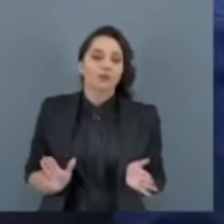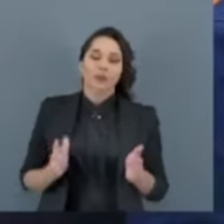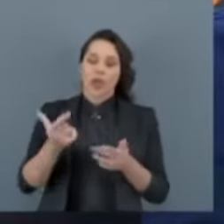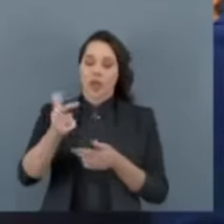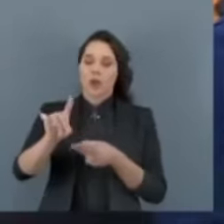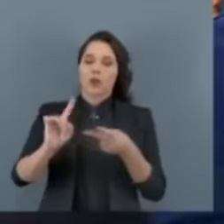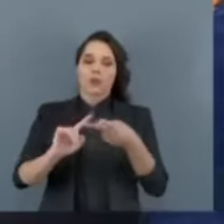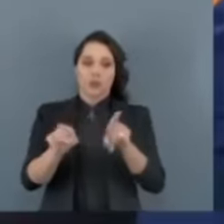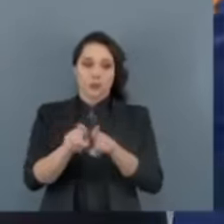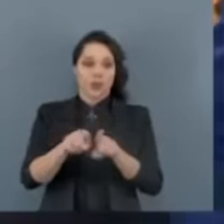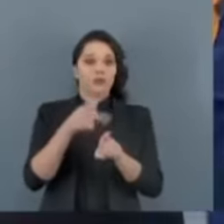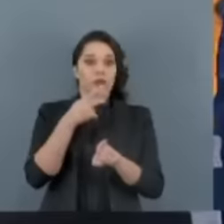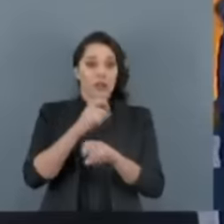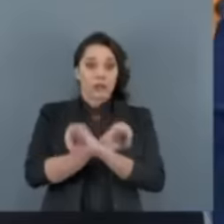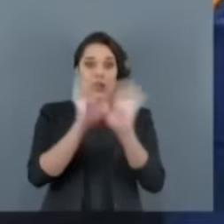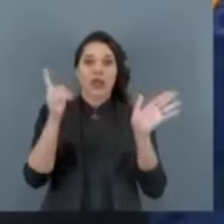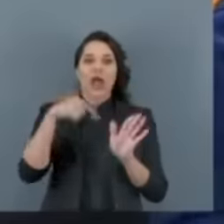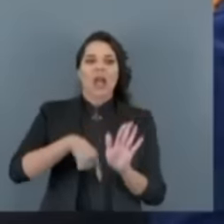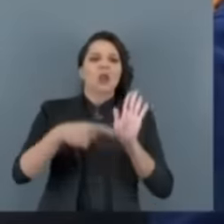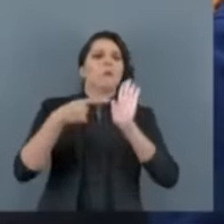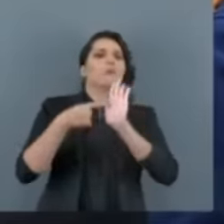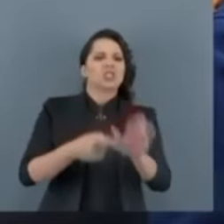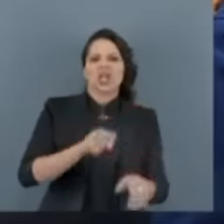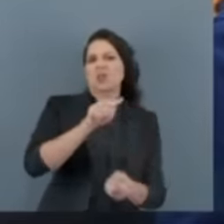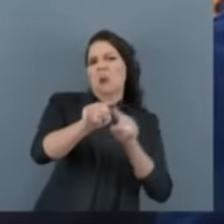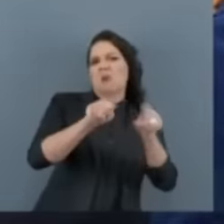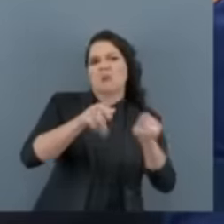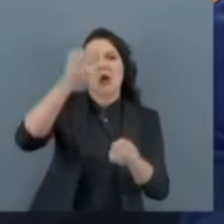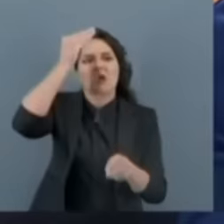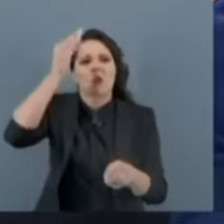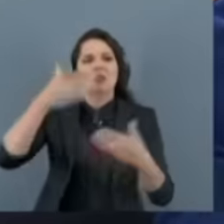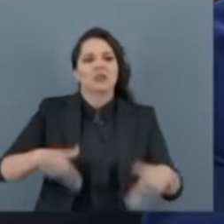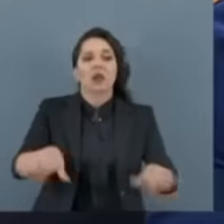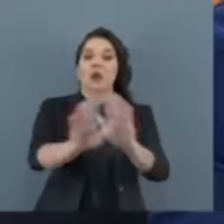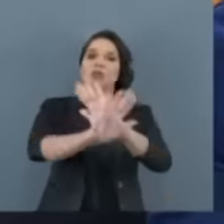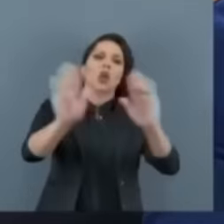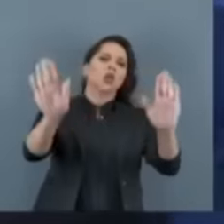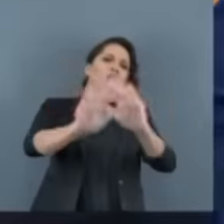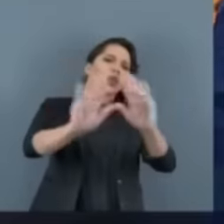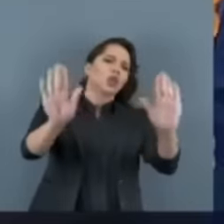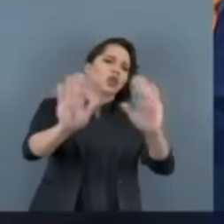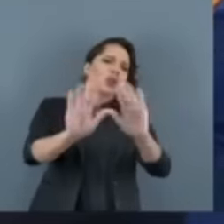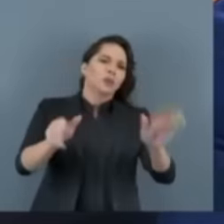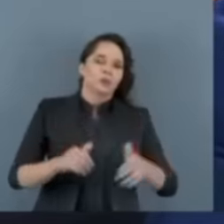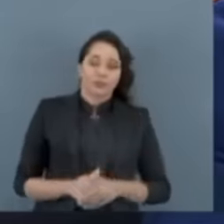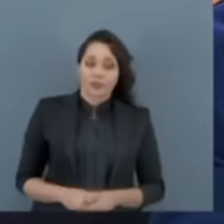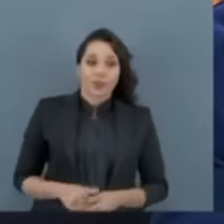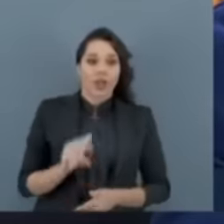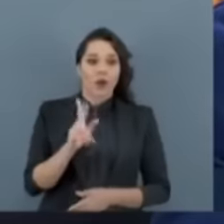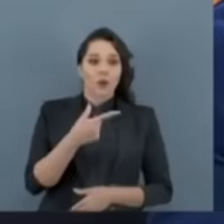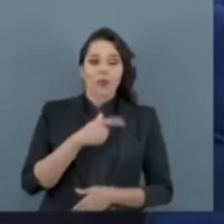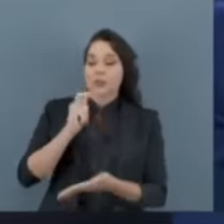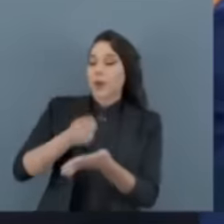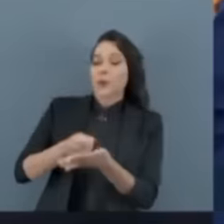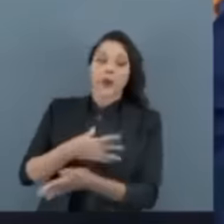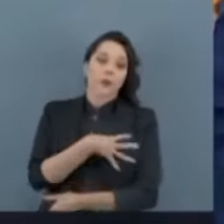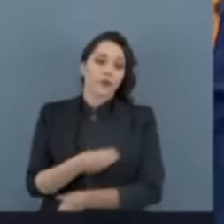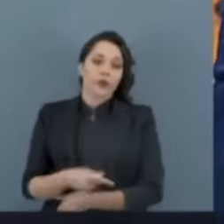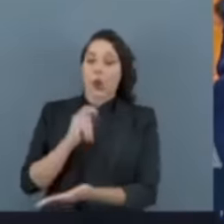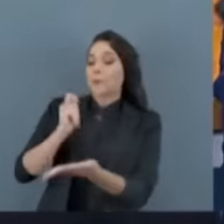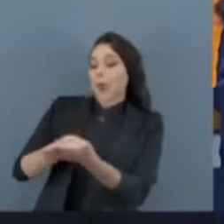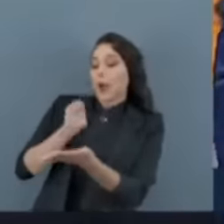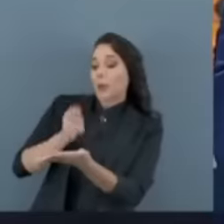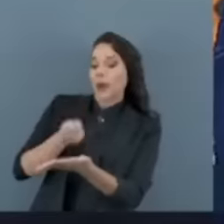senhora e deixar bem claro que eu não estou aqui apontando o dedo para o Ministério da Saúde, que é a mesma coisa de eu dar uma mesada para o meu filho, eu tenho que